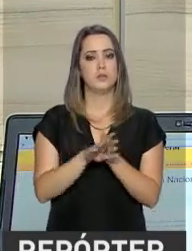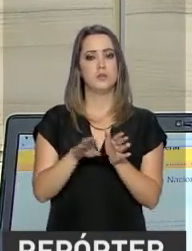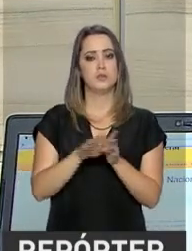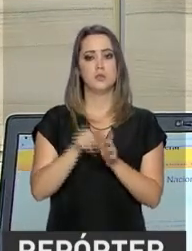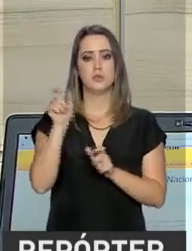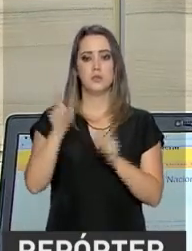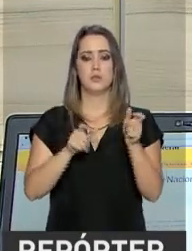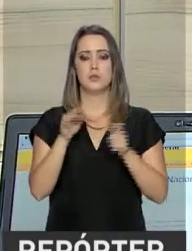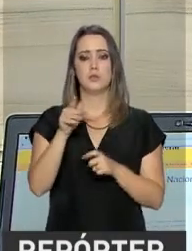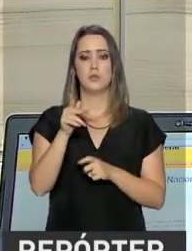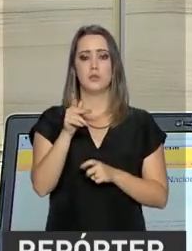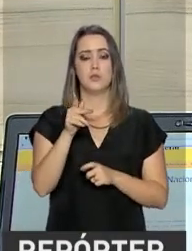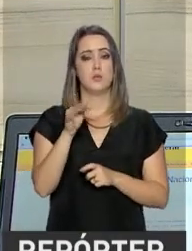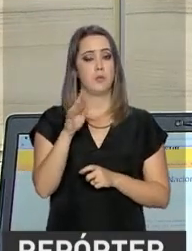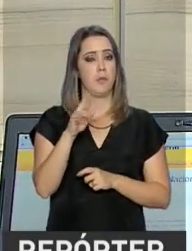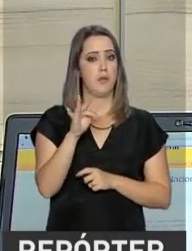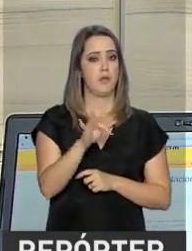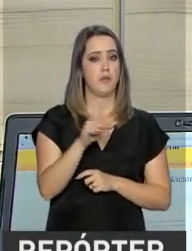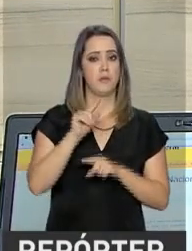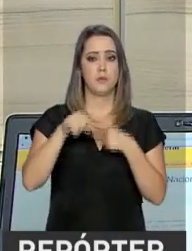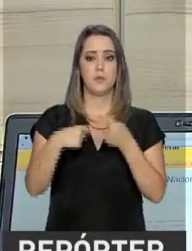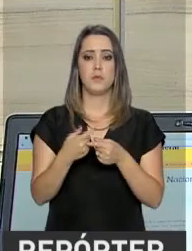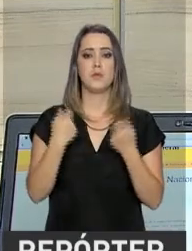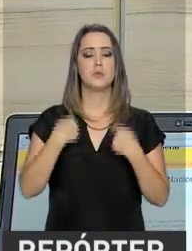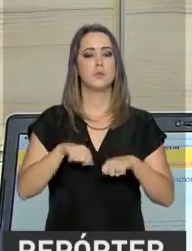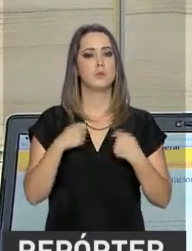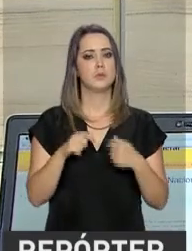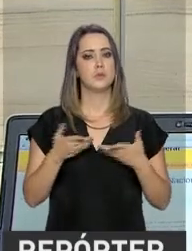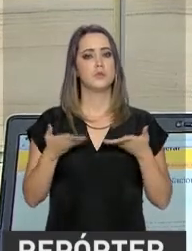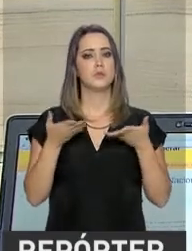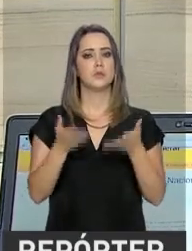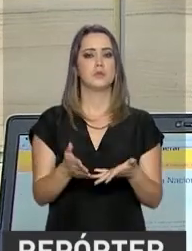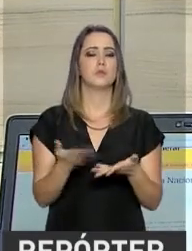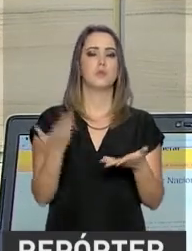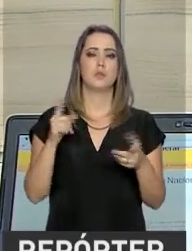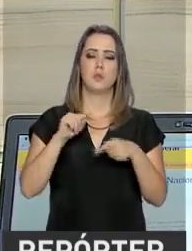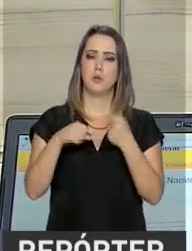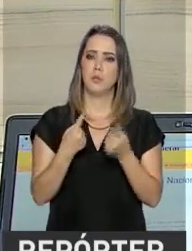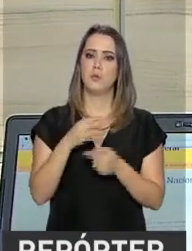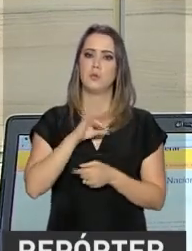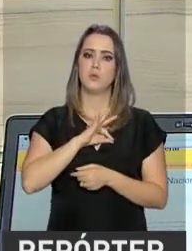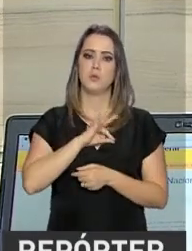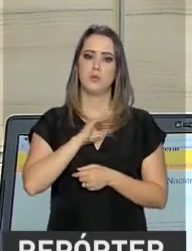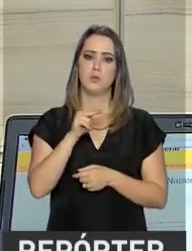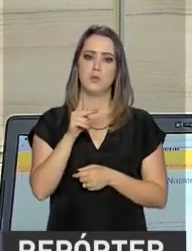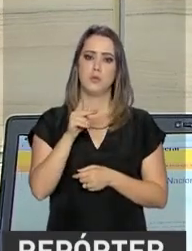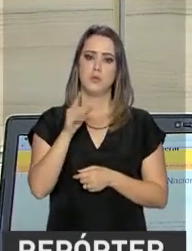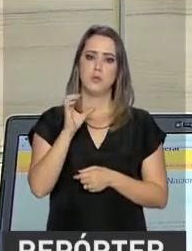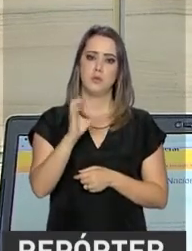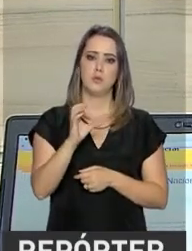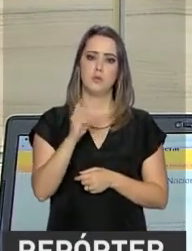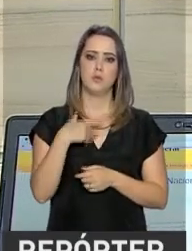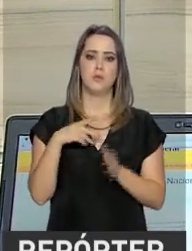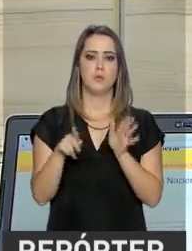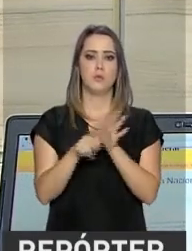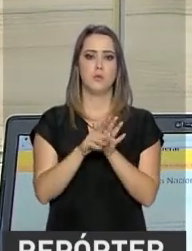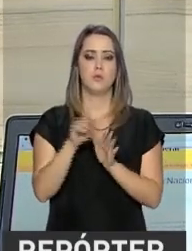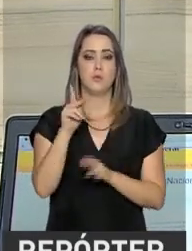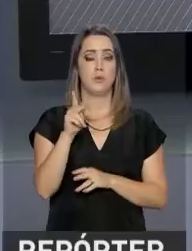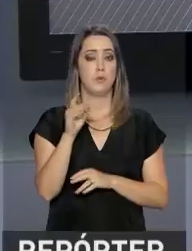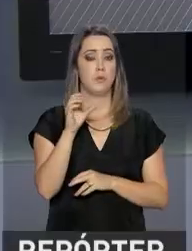federais e então depois ele tem que sim que se dirigia à polícia civil para fazer o registro do b ou na polícia